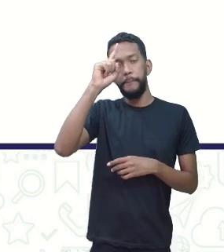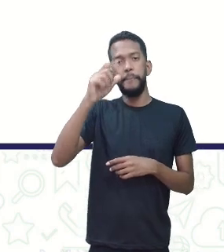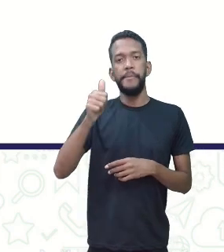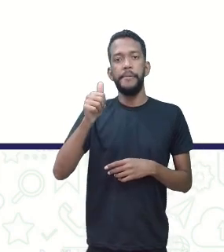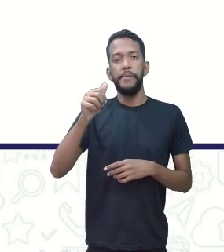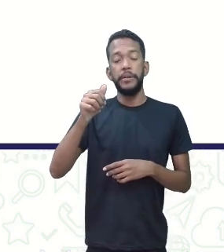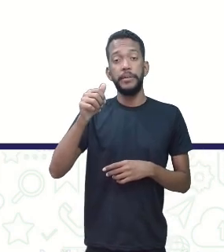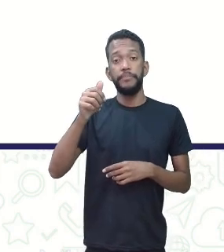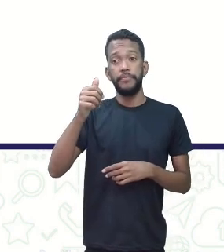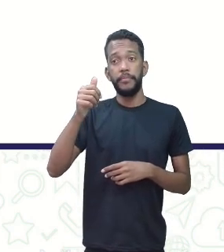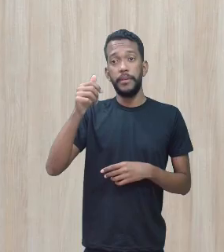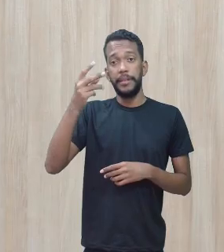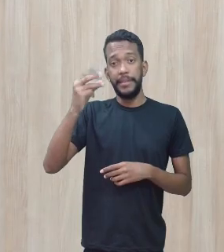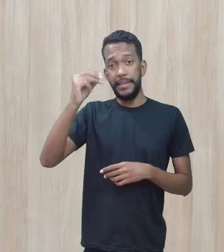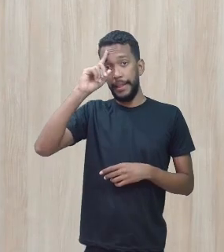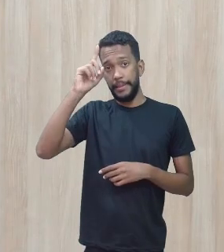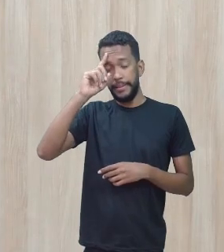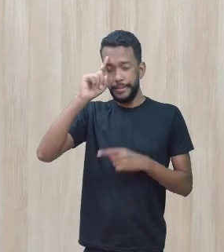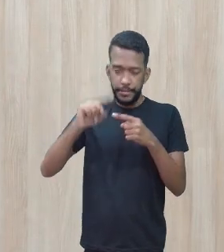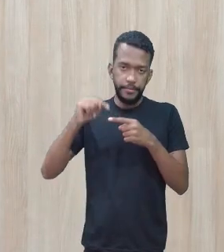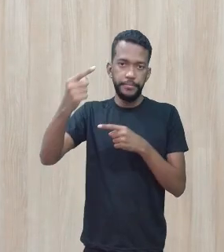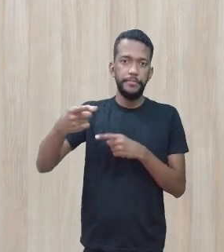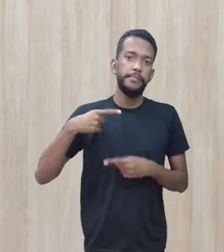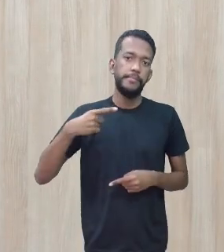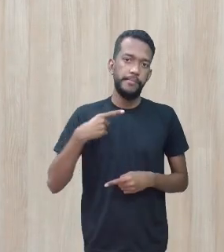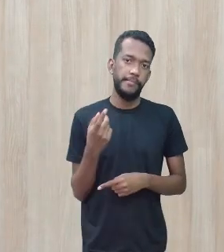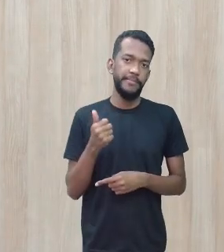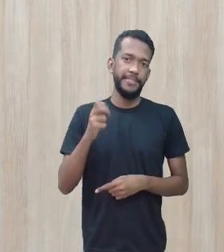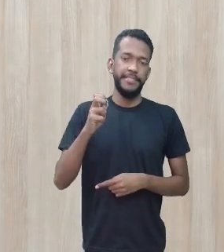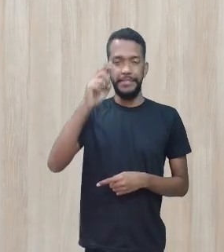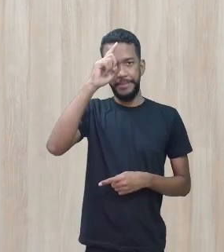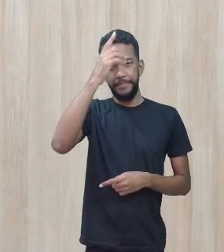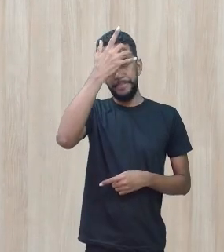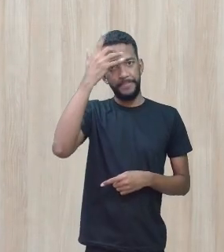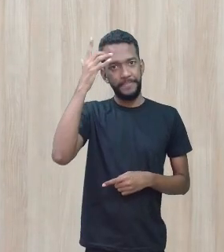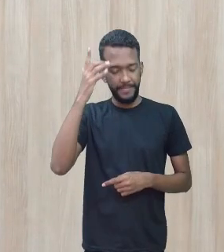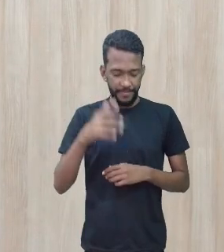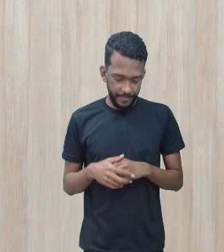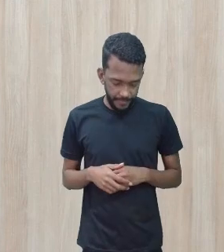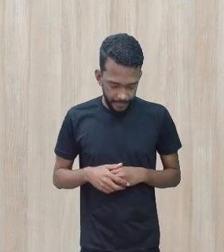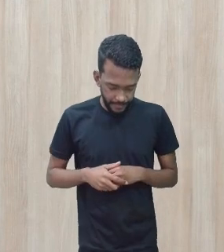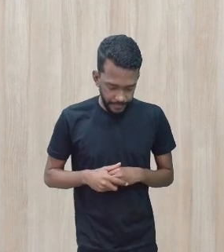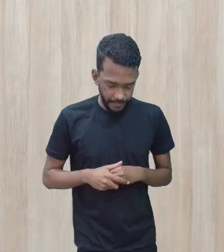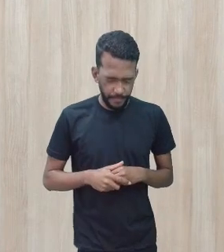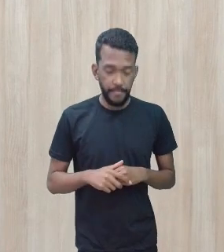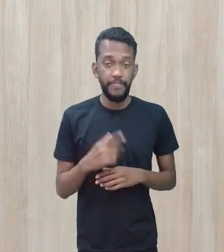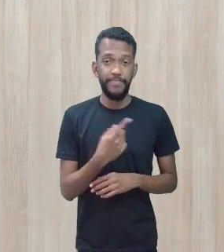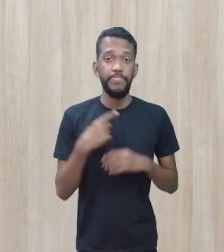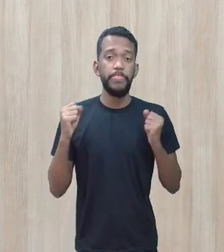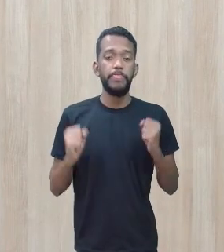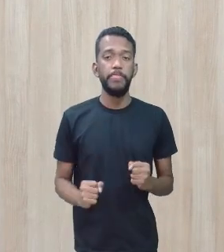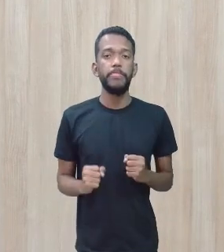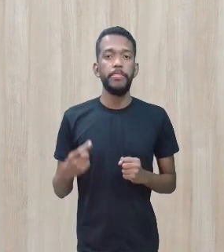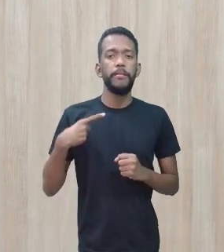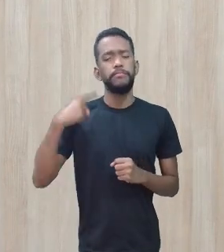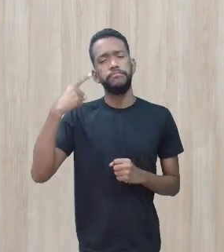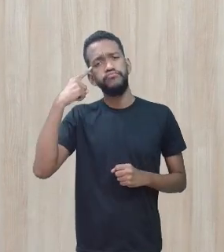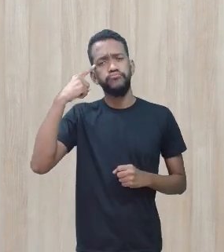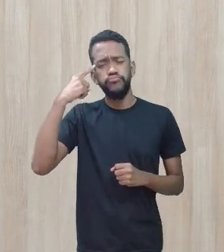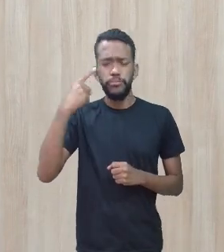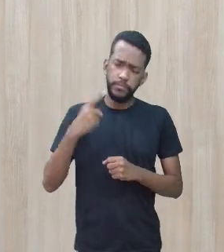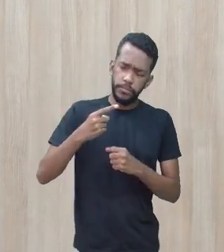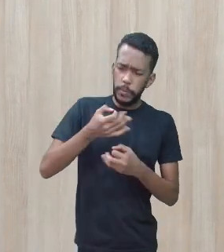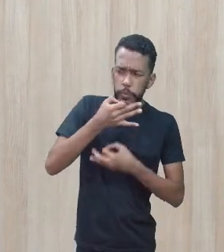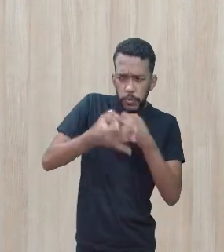pessoas. Então, veja, a ideia inicial é que a gente comece a criticar as informações que a gente está lendo. Preste atenção